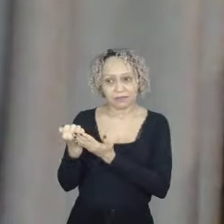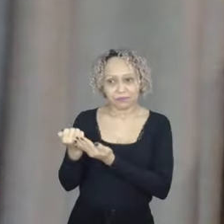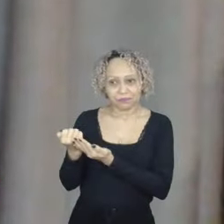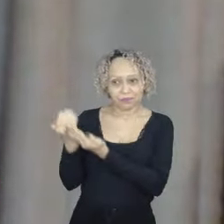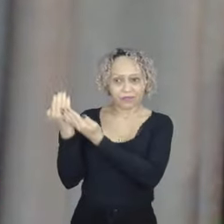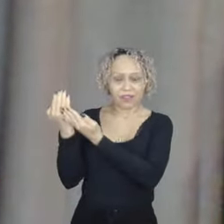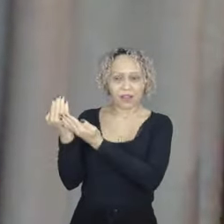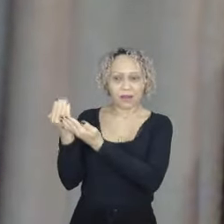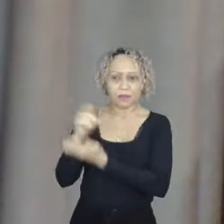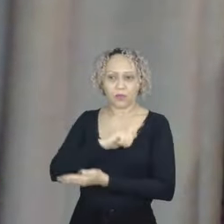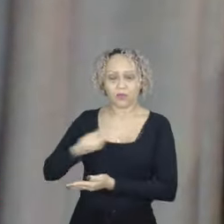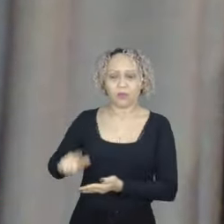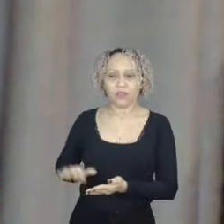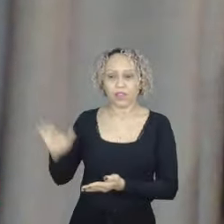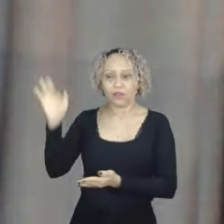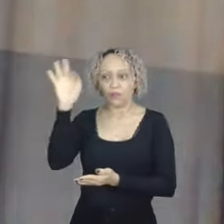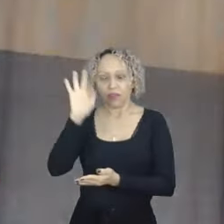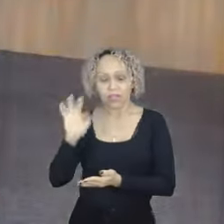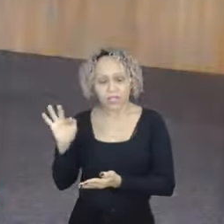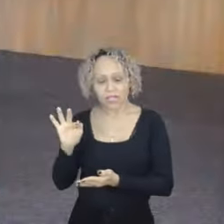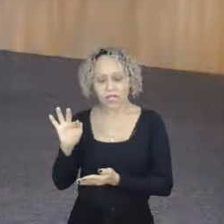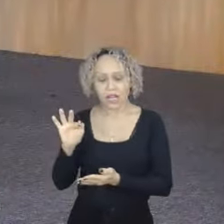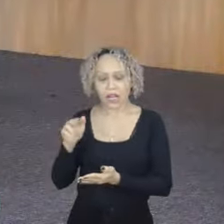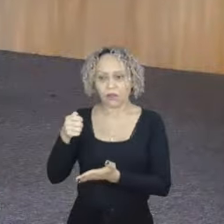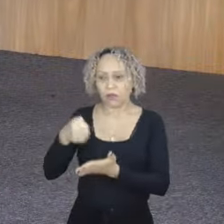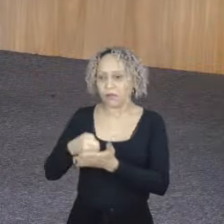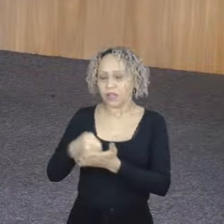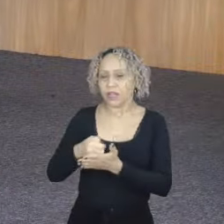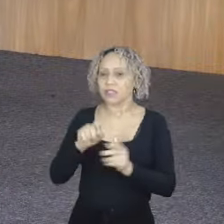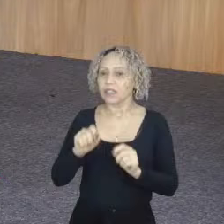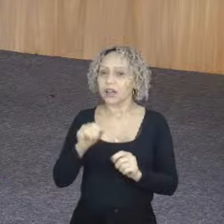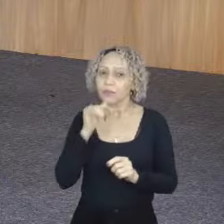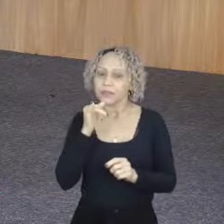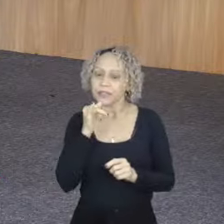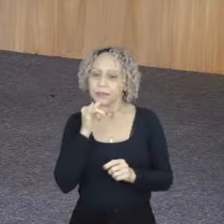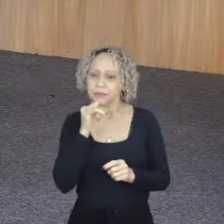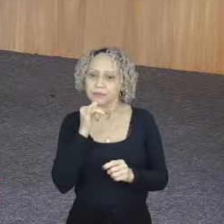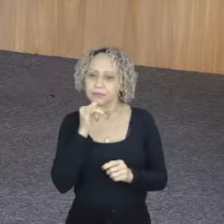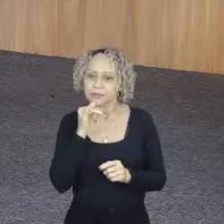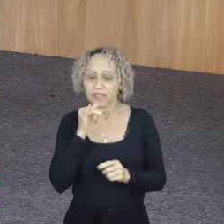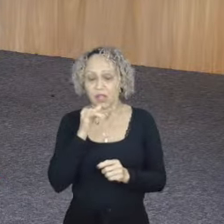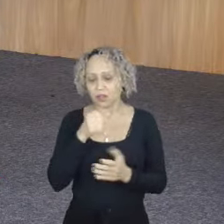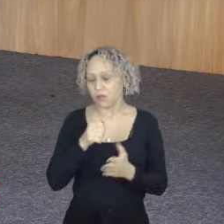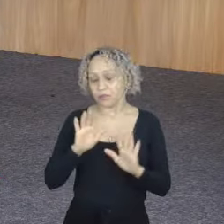mas é um estímulo a que o estado possa reduzir mais a taxa de juros.